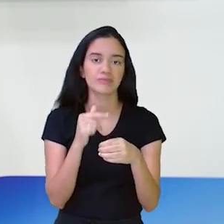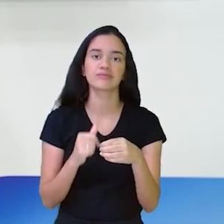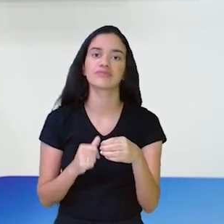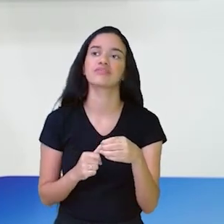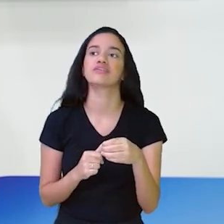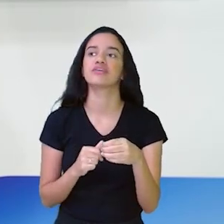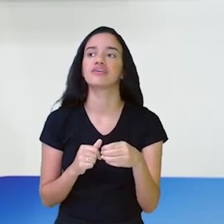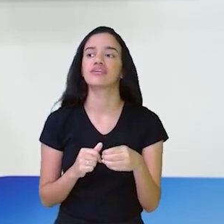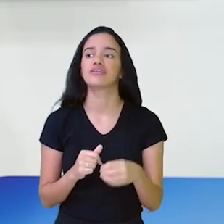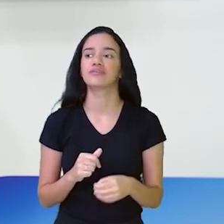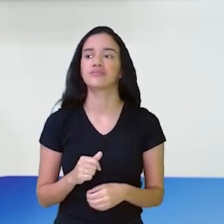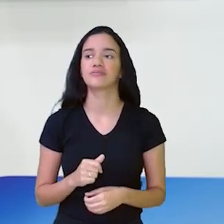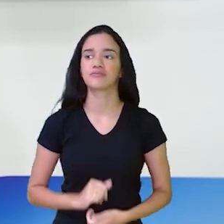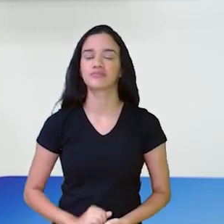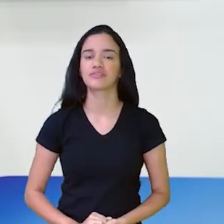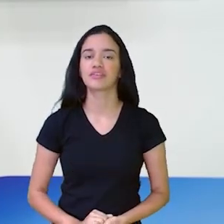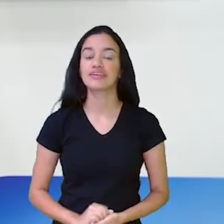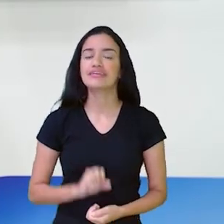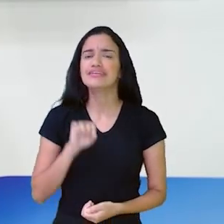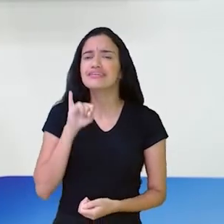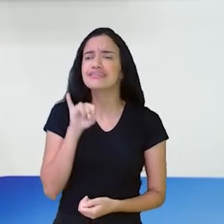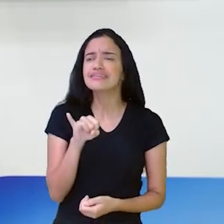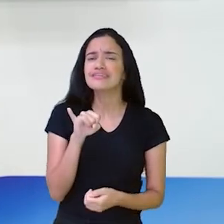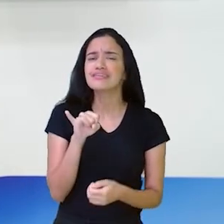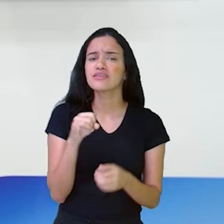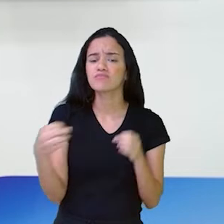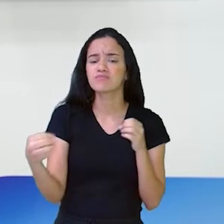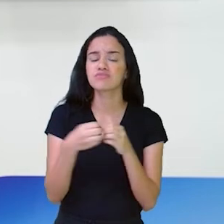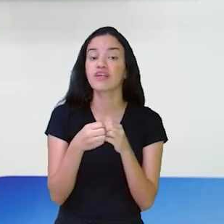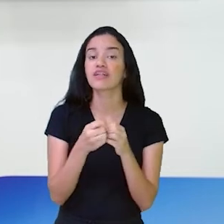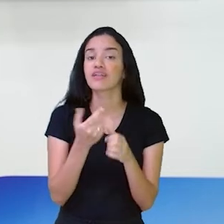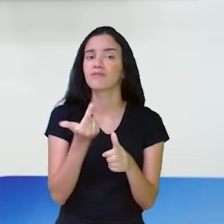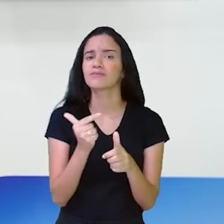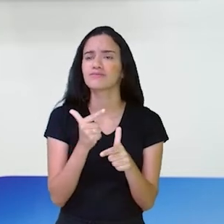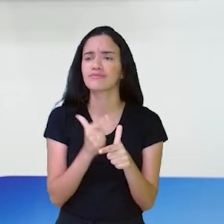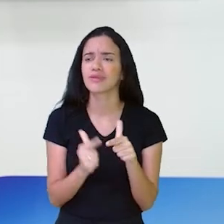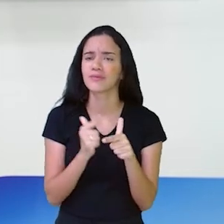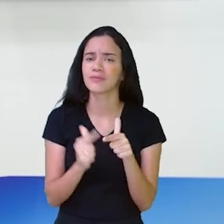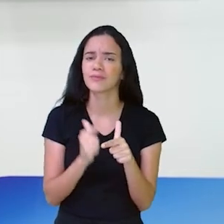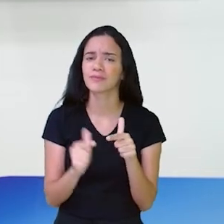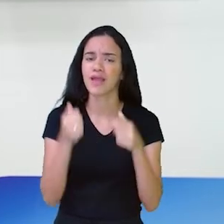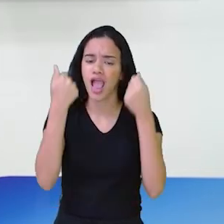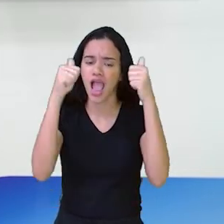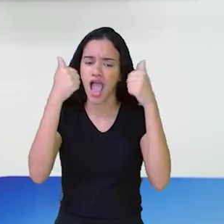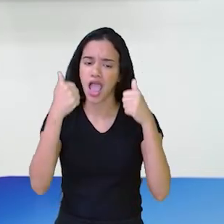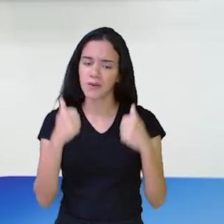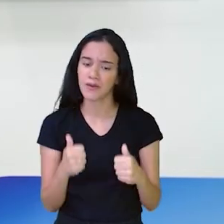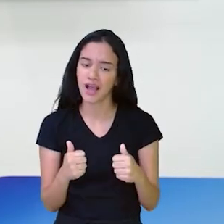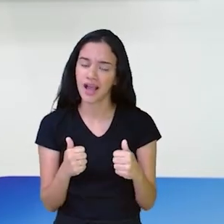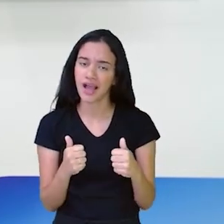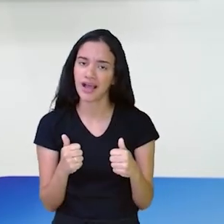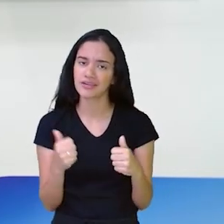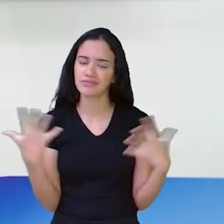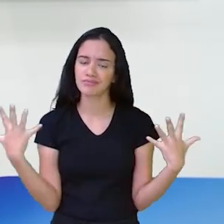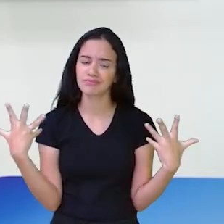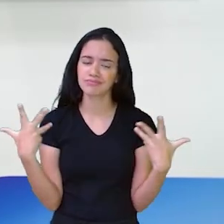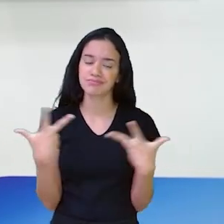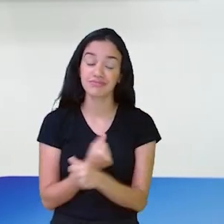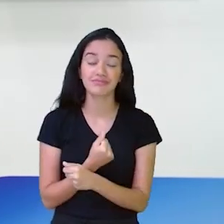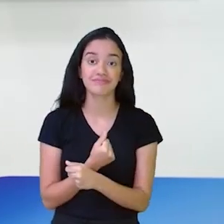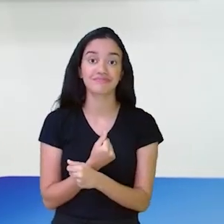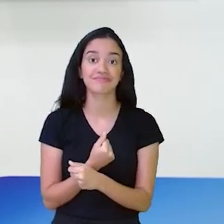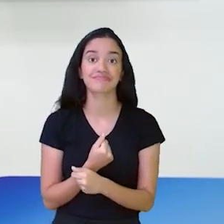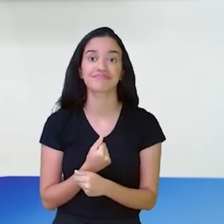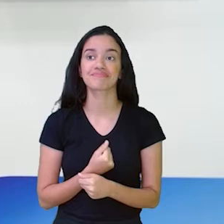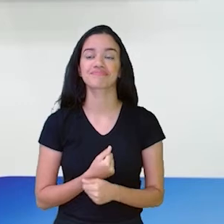Ih, já fui pra perto. Se bater, não tem problema, tá, gente? Essa arte é uma arte um pouco surreal. Então, vamos lá.